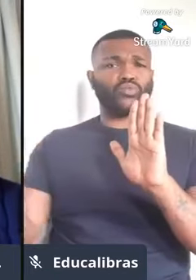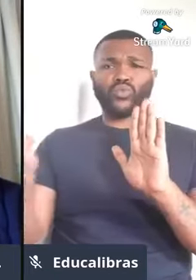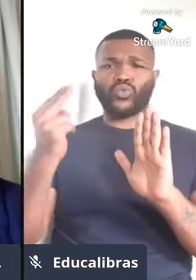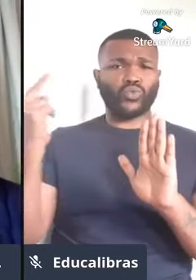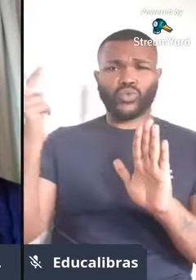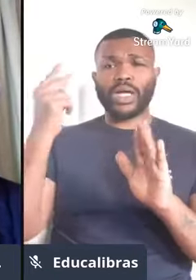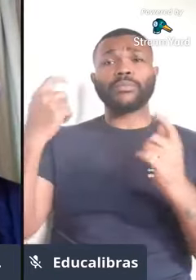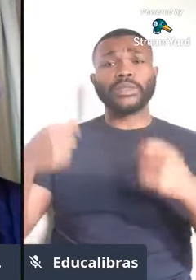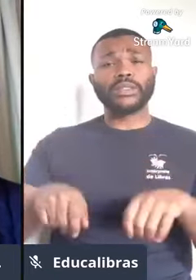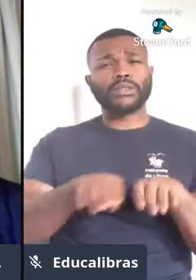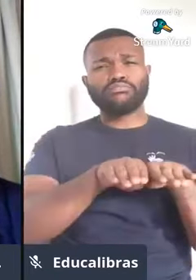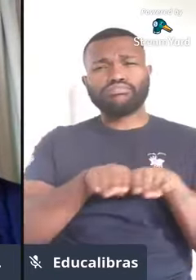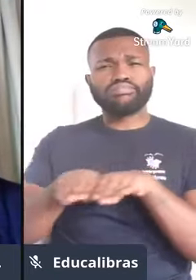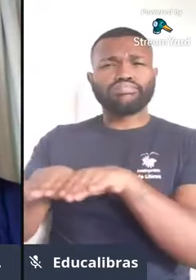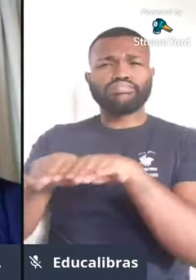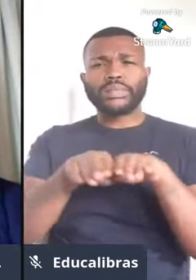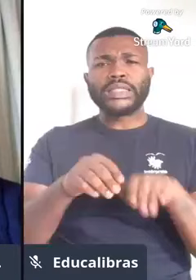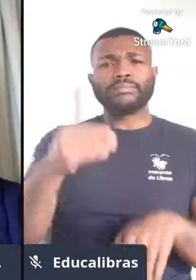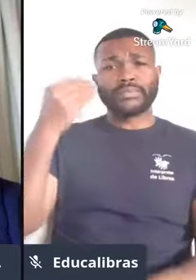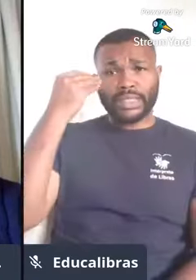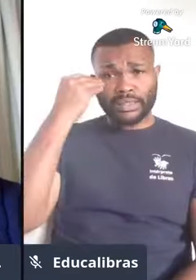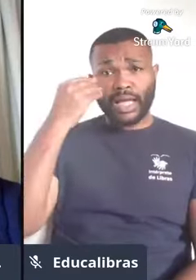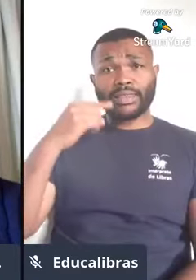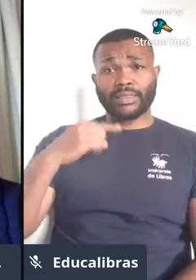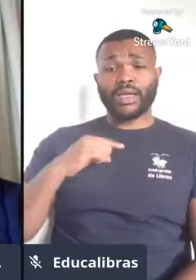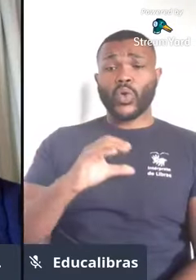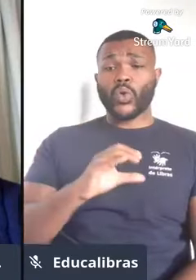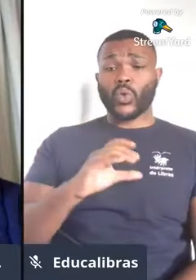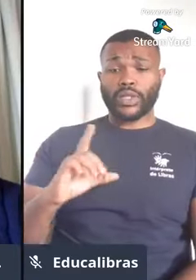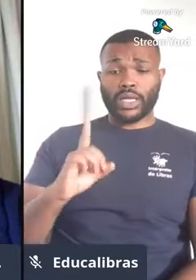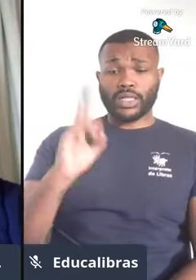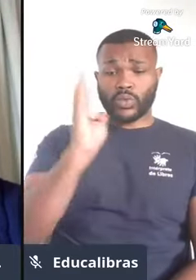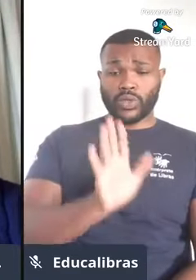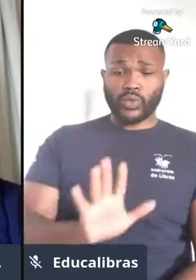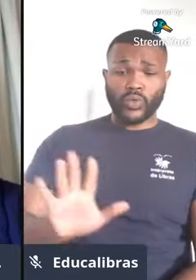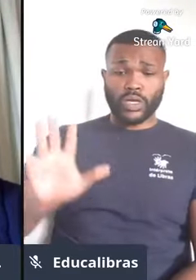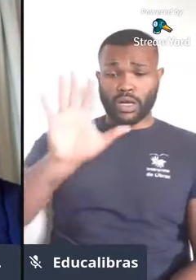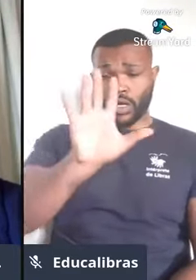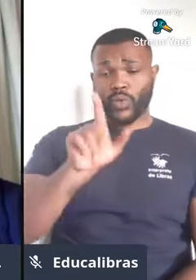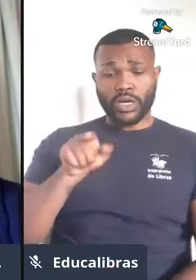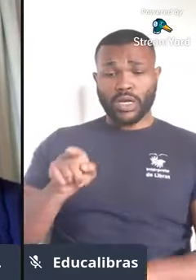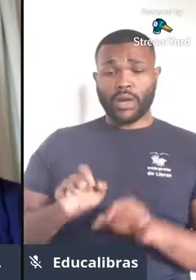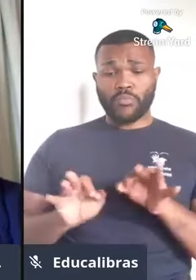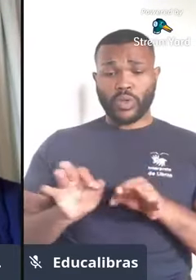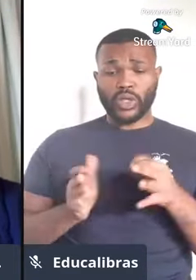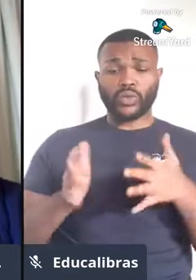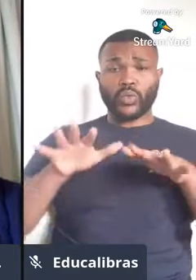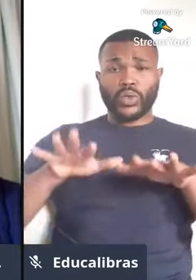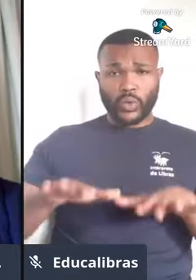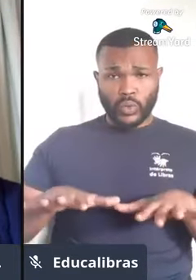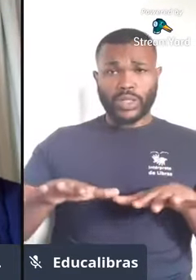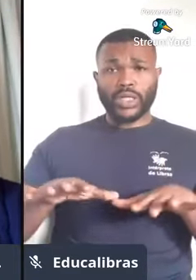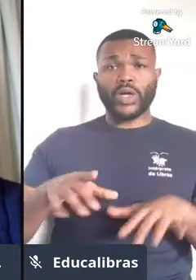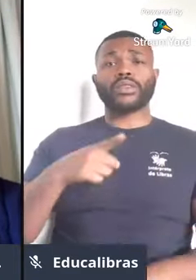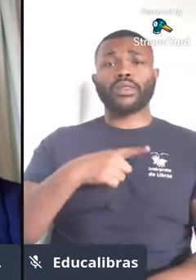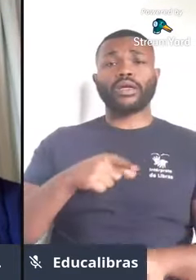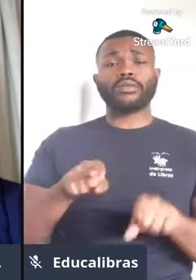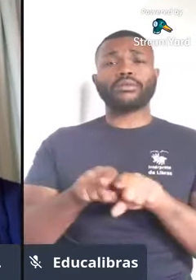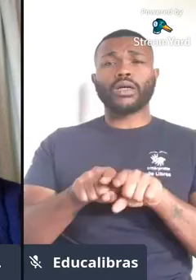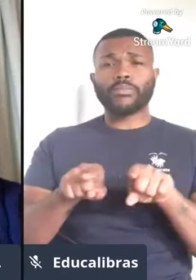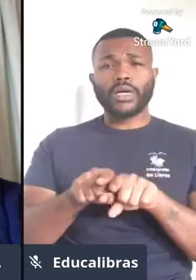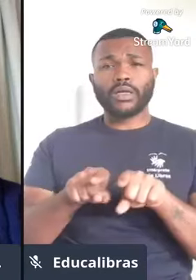estados. Nós temos uma coordenação nacional do projeto de inclusão, nós temos um